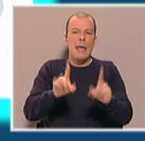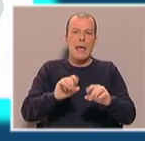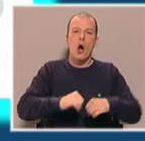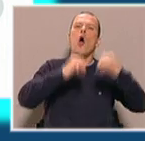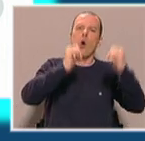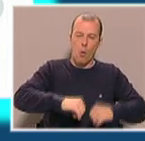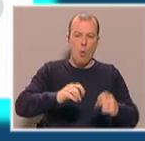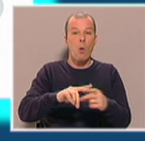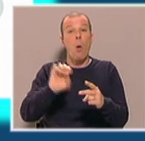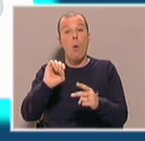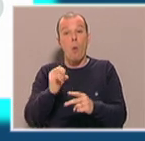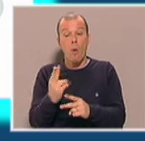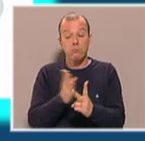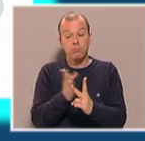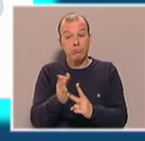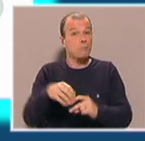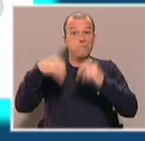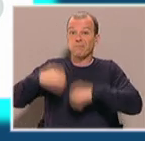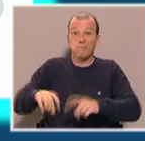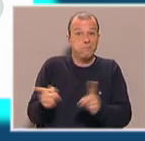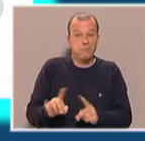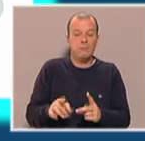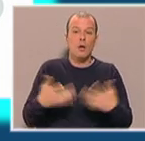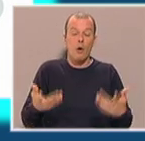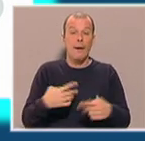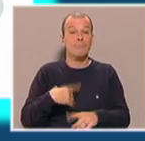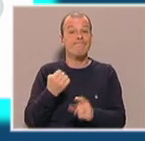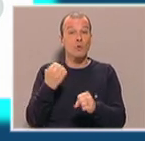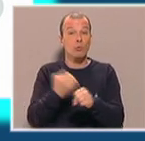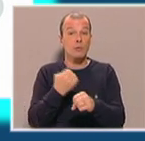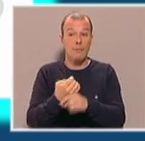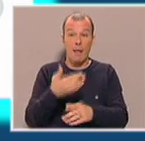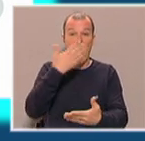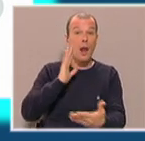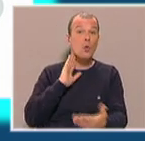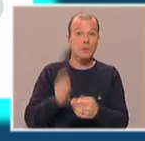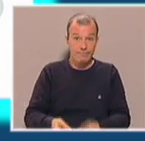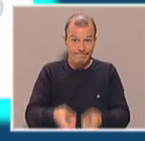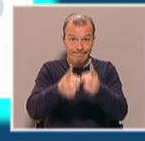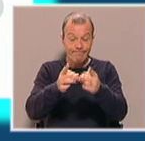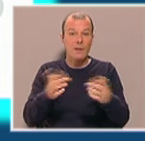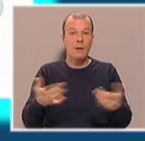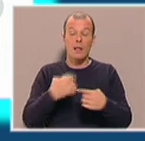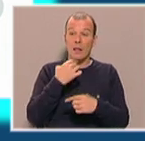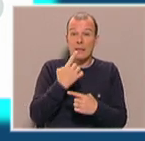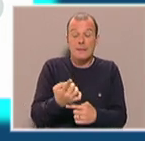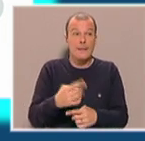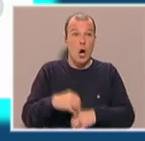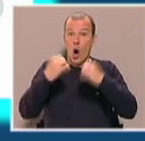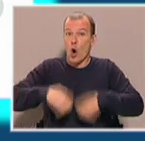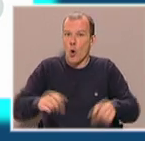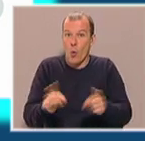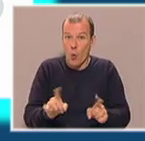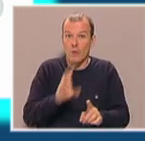com a afirmação. Portanto, esta afirmação, a afirmação do desafio que nós deixámos na aula passada, vocês teriam de dizer que não concordavam,